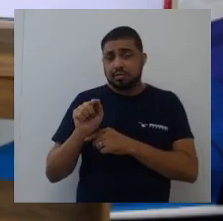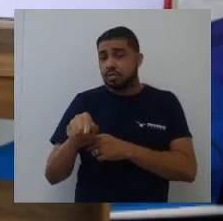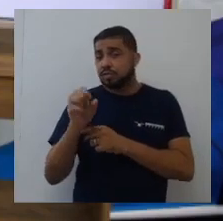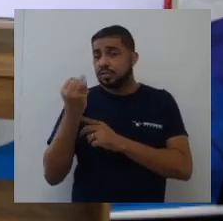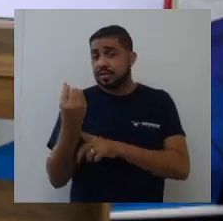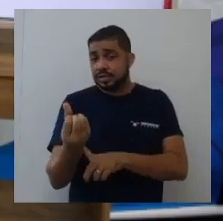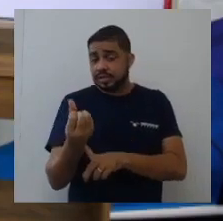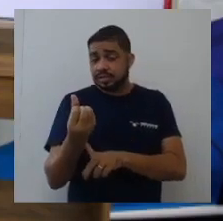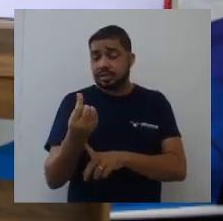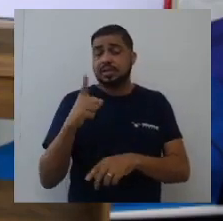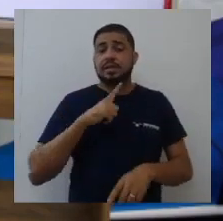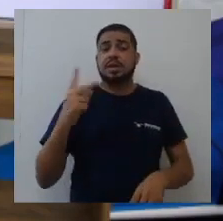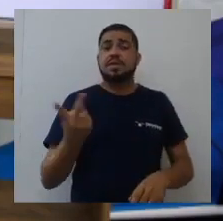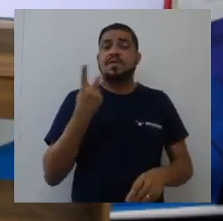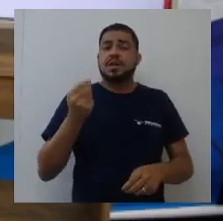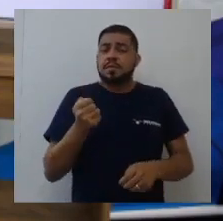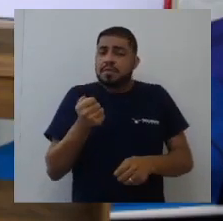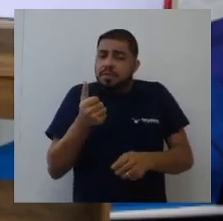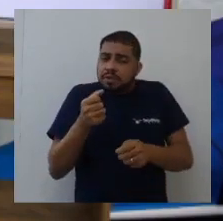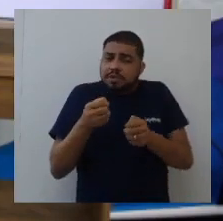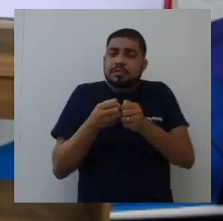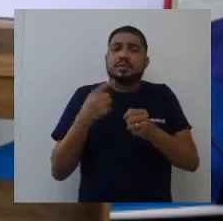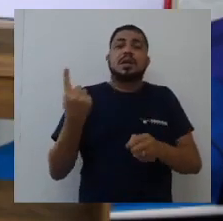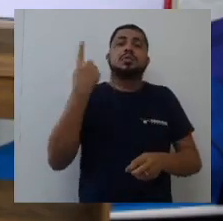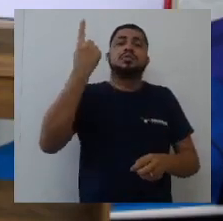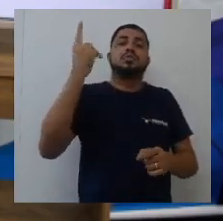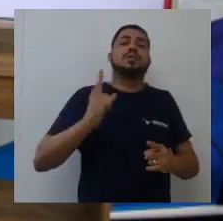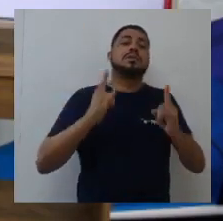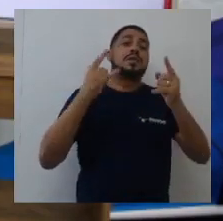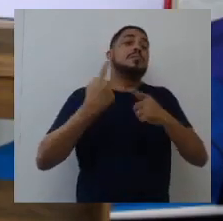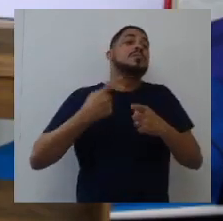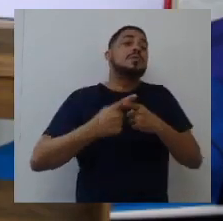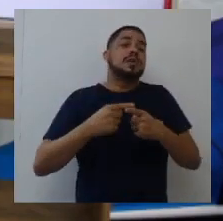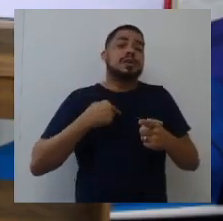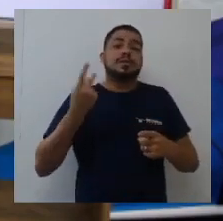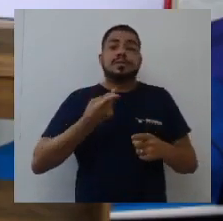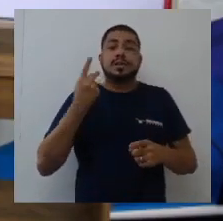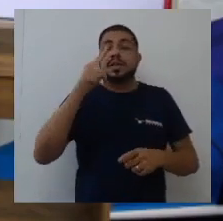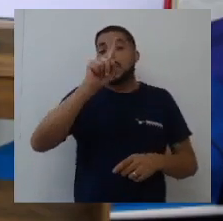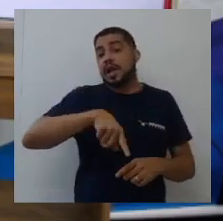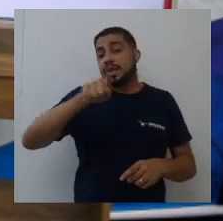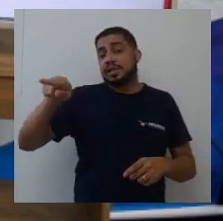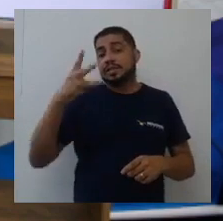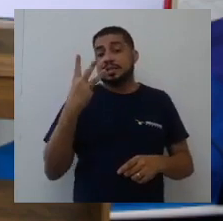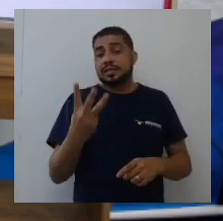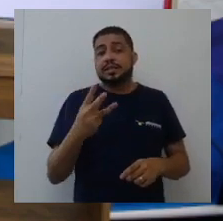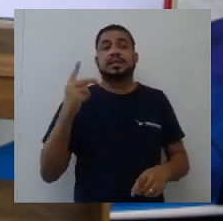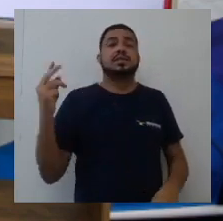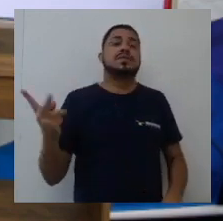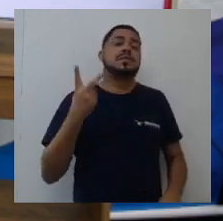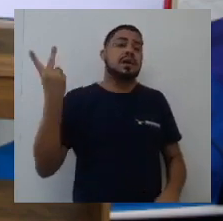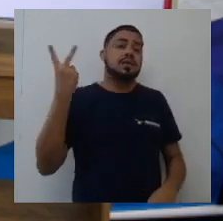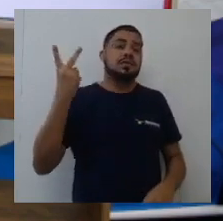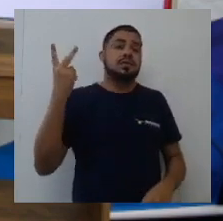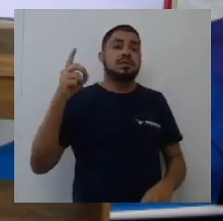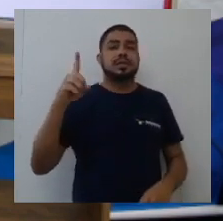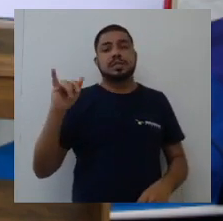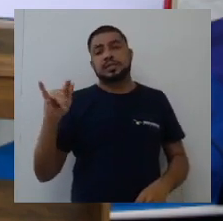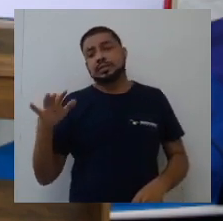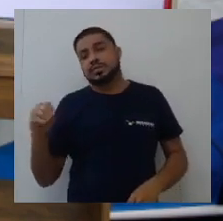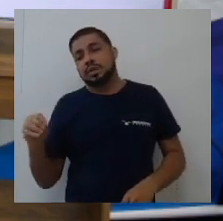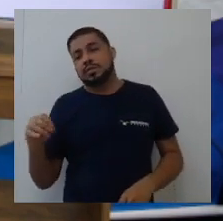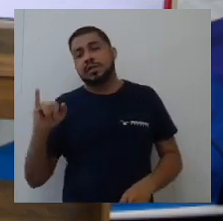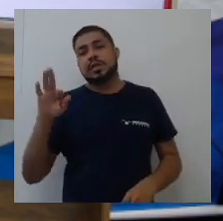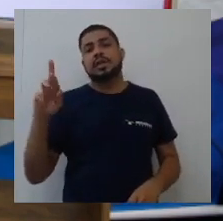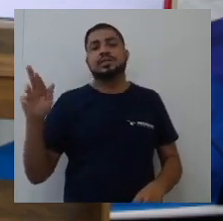ele está com um valor mais aproximado da altura do prédio. Porque, como eu falei para vocês, o raiz de 3 ele é um valor decimal irracional, onde tem